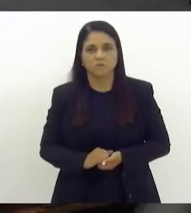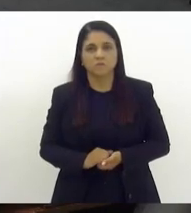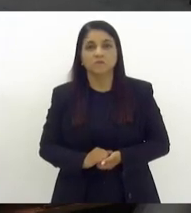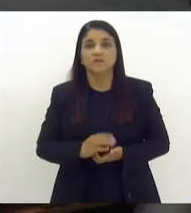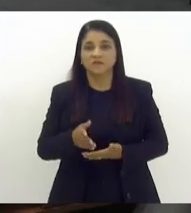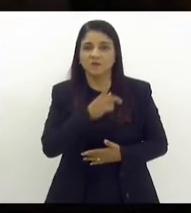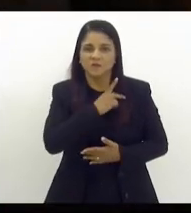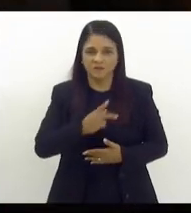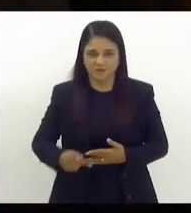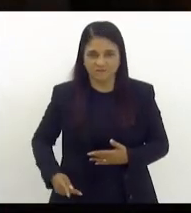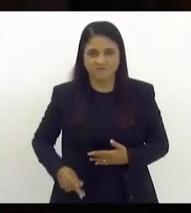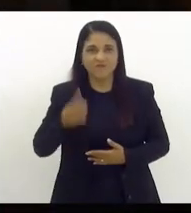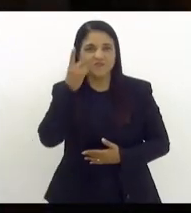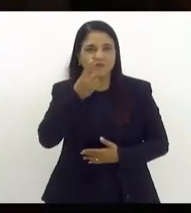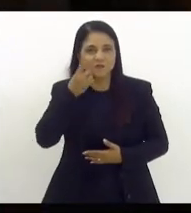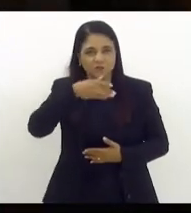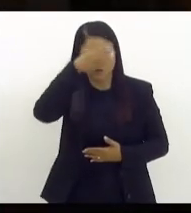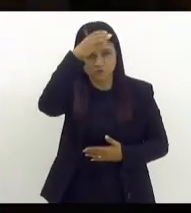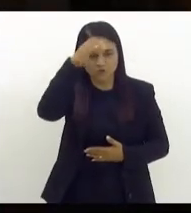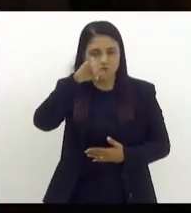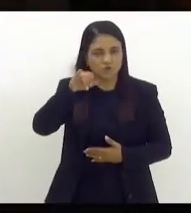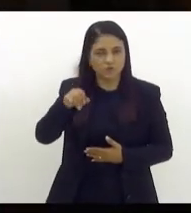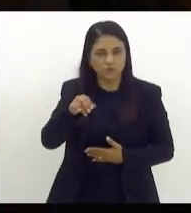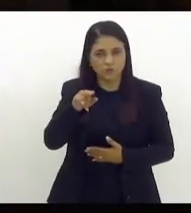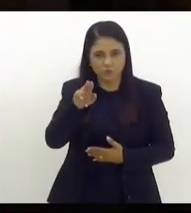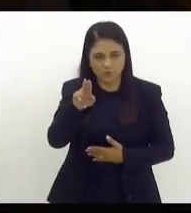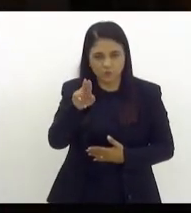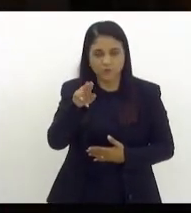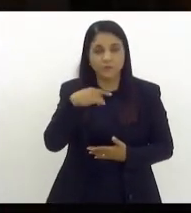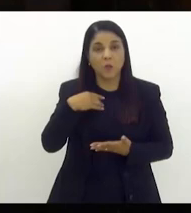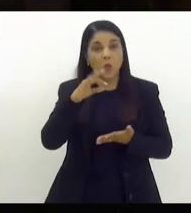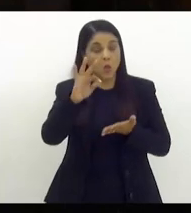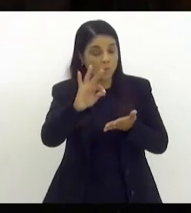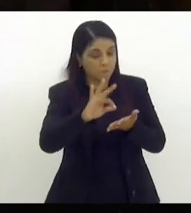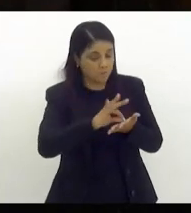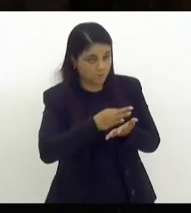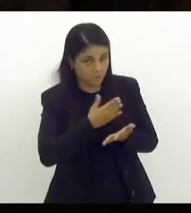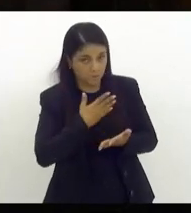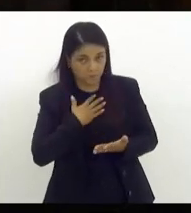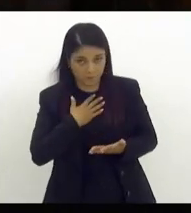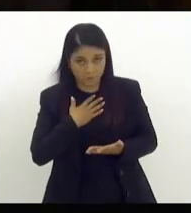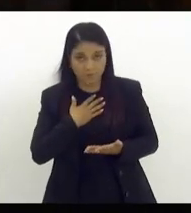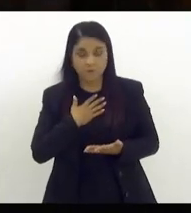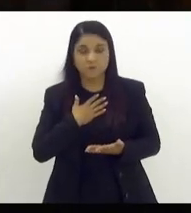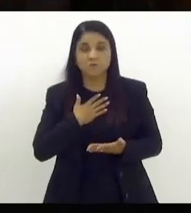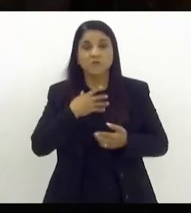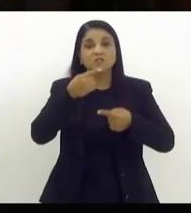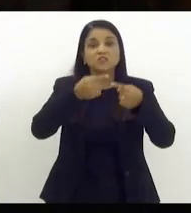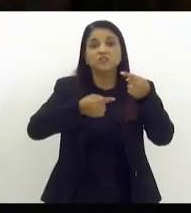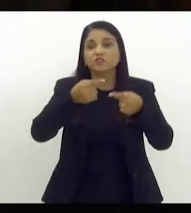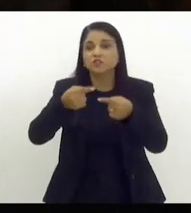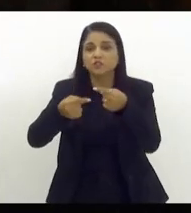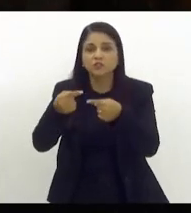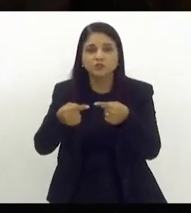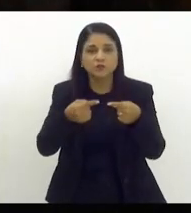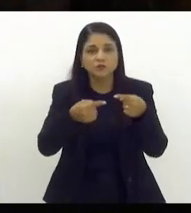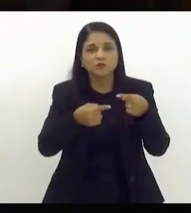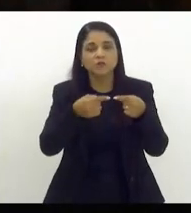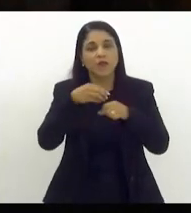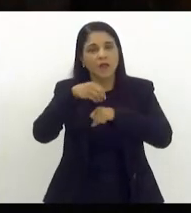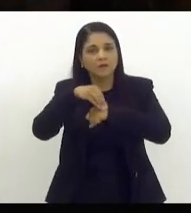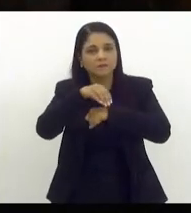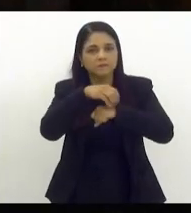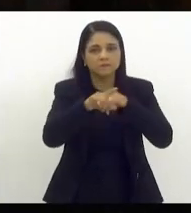Senhora presidente, deputada Tia Ju, me inscrevi para discutir a